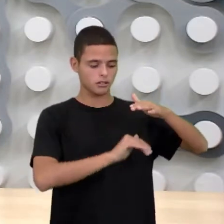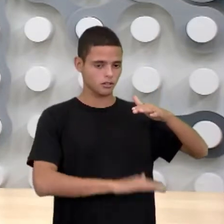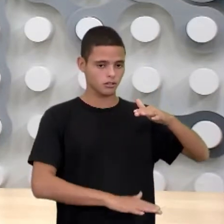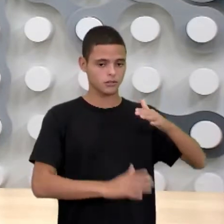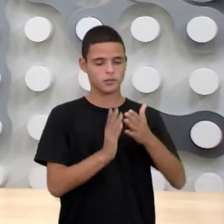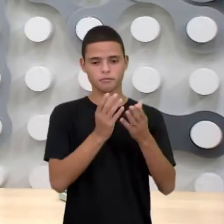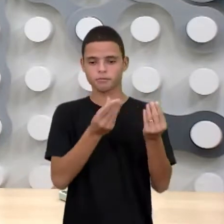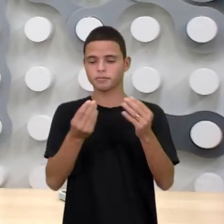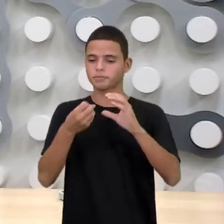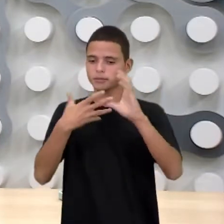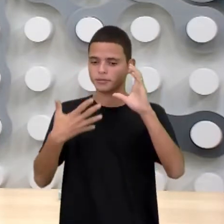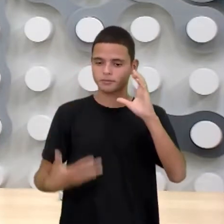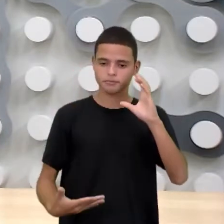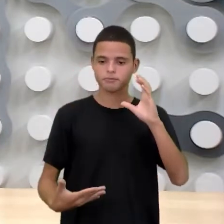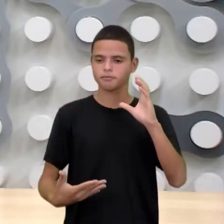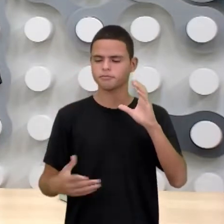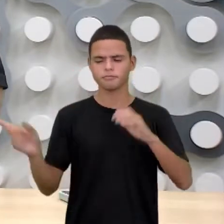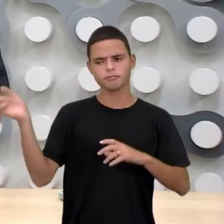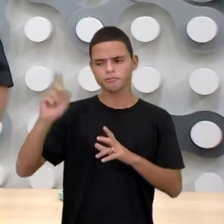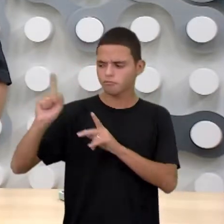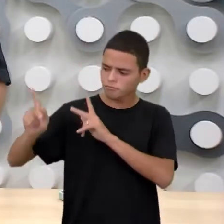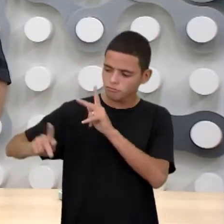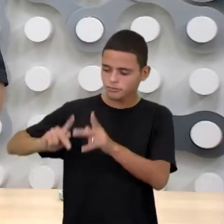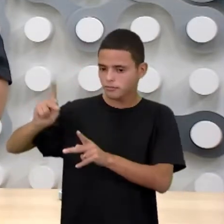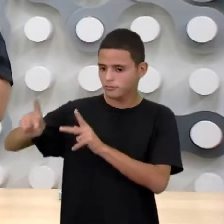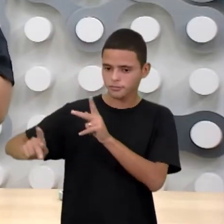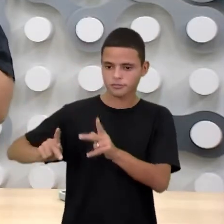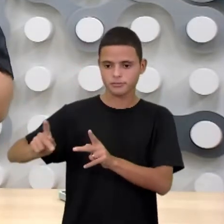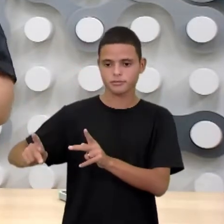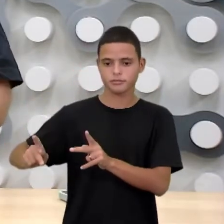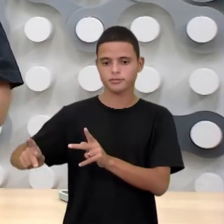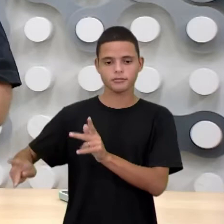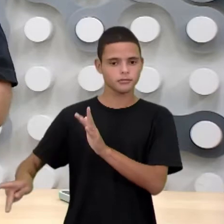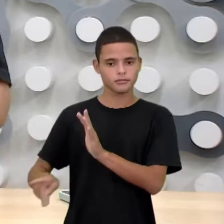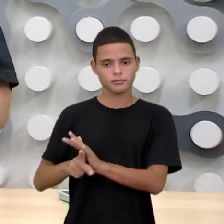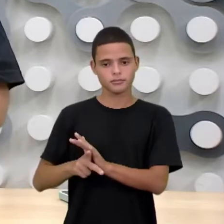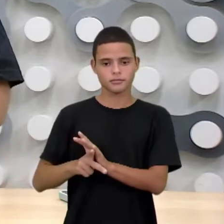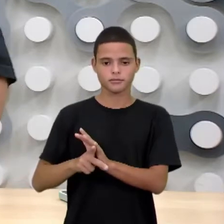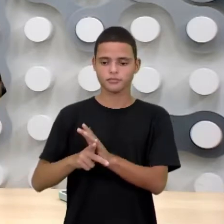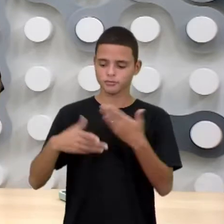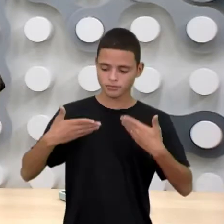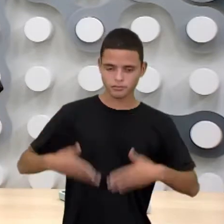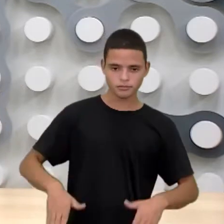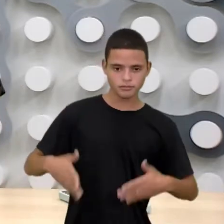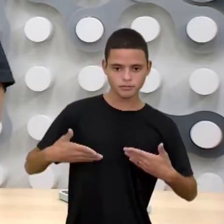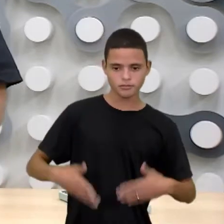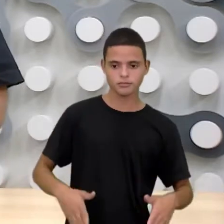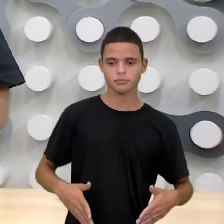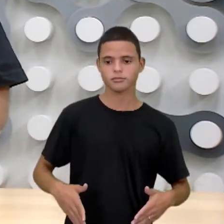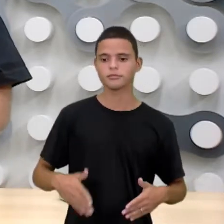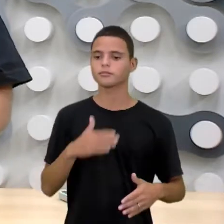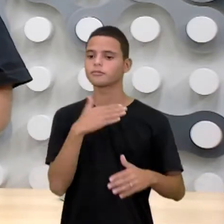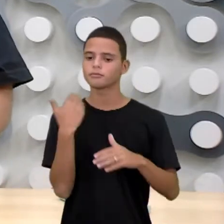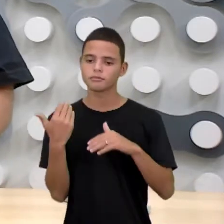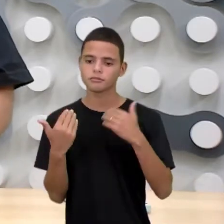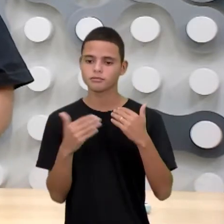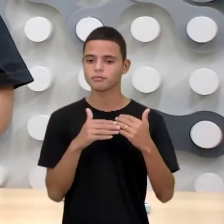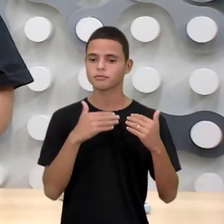aspectos, não só na quantidade de população, não só na questão de taxa de natalidade, taxa de